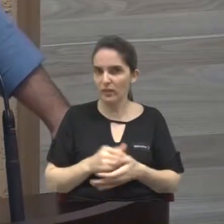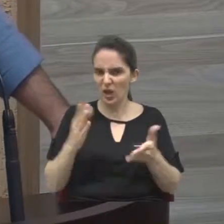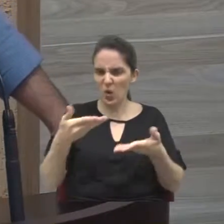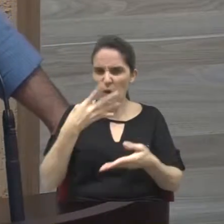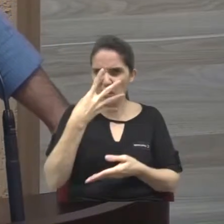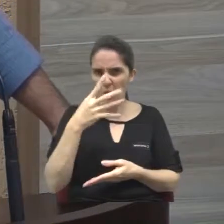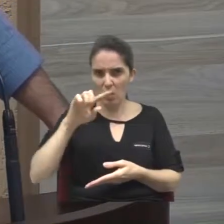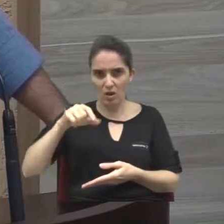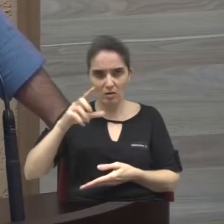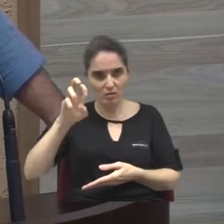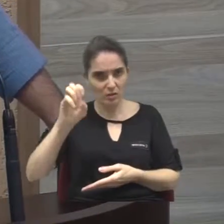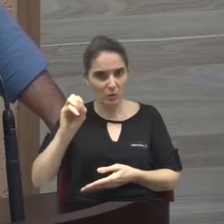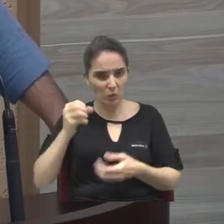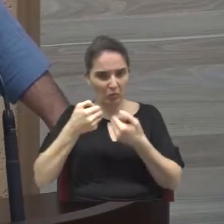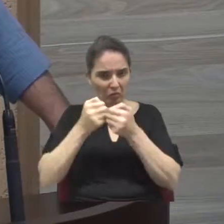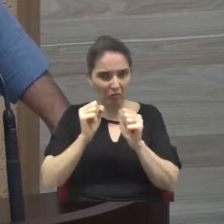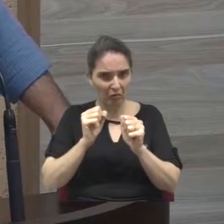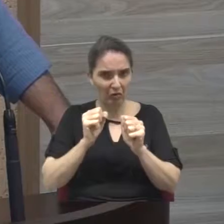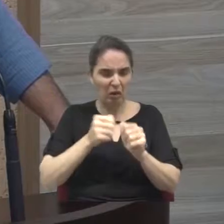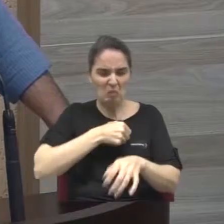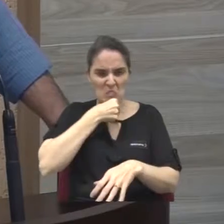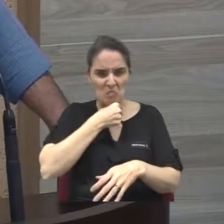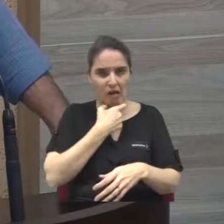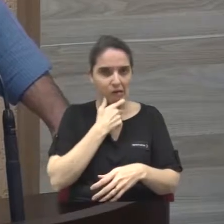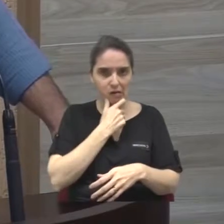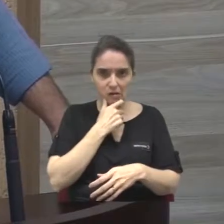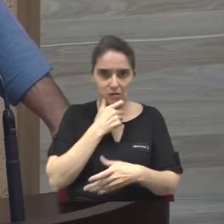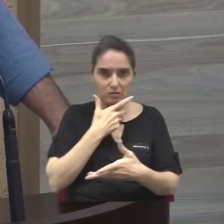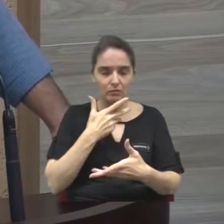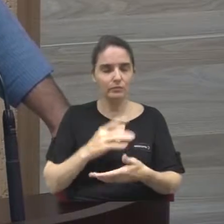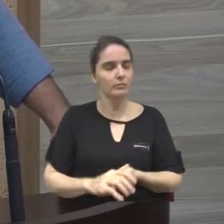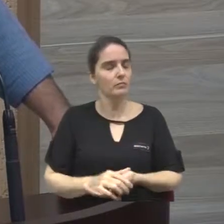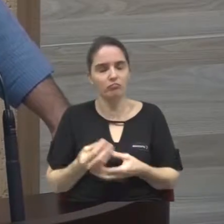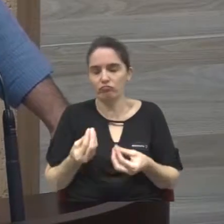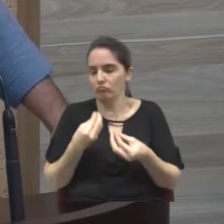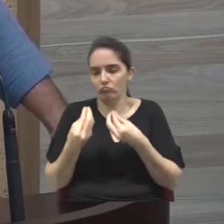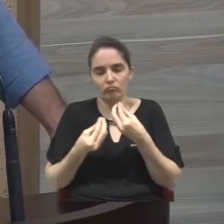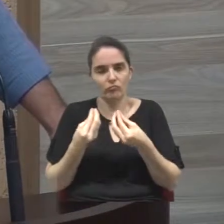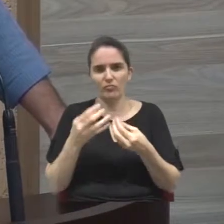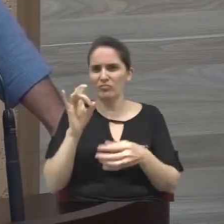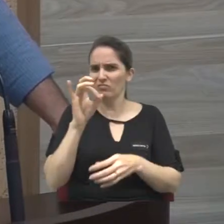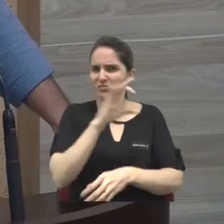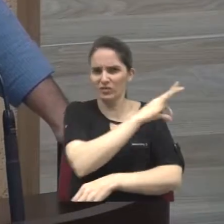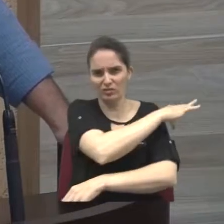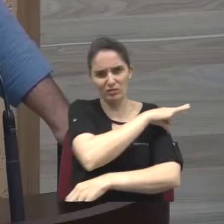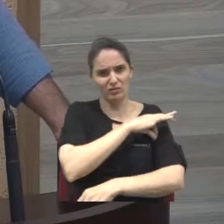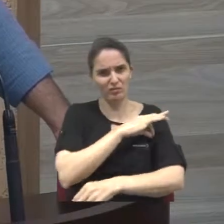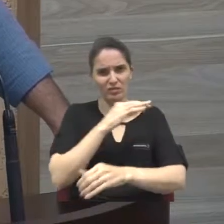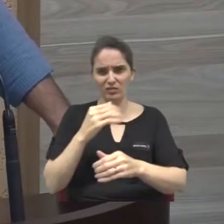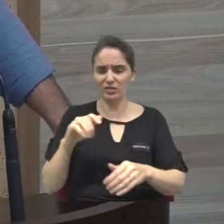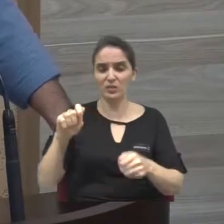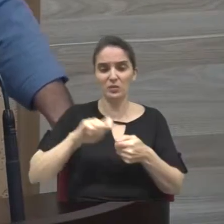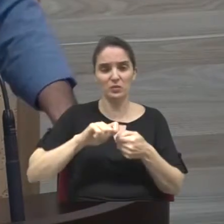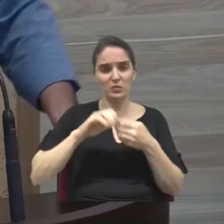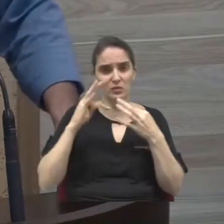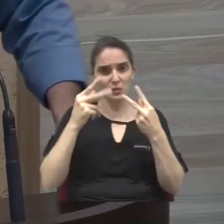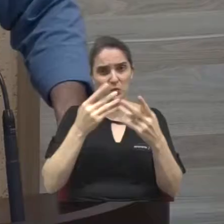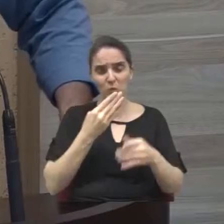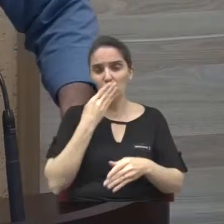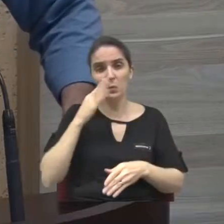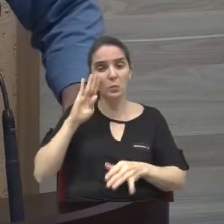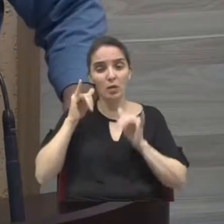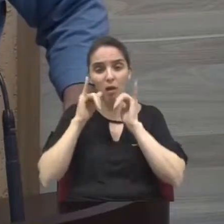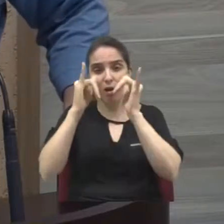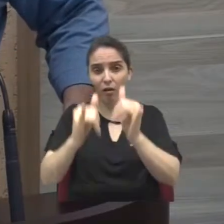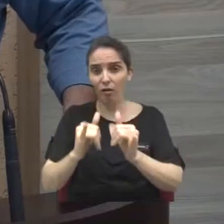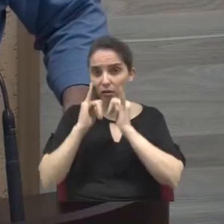ônibus sucateado, impressionante, não dá. Só cumprir, prefeito, com as suas promessas de campanha. Dinheiro para